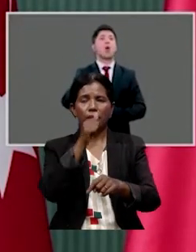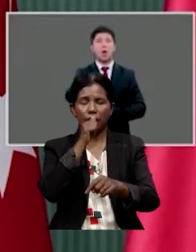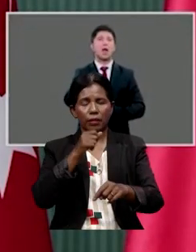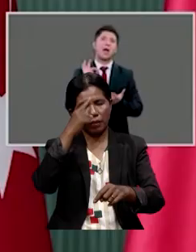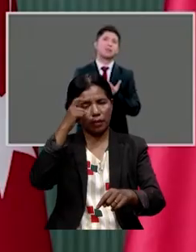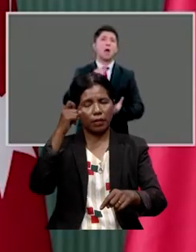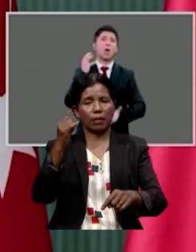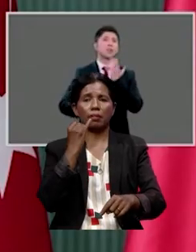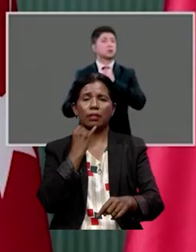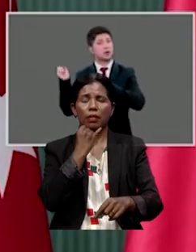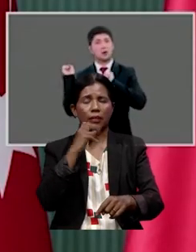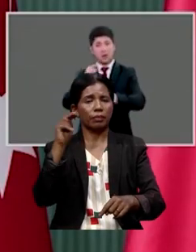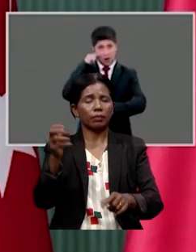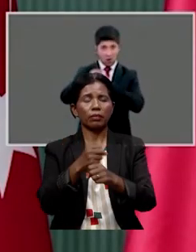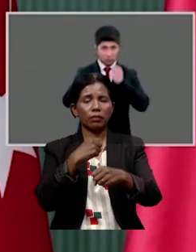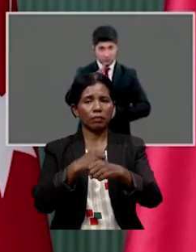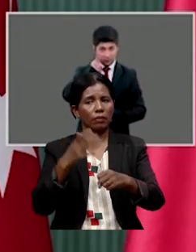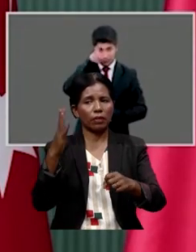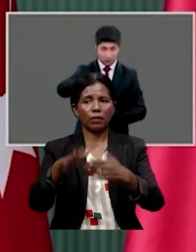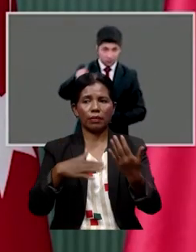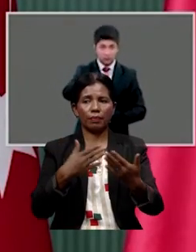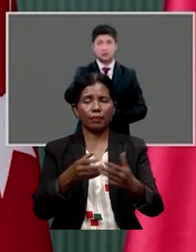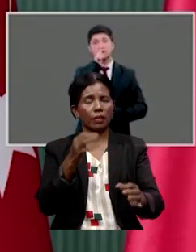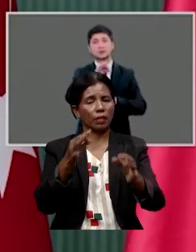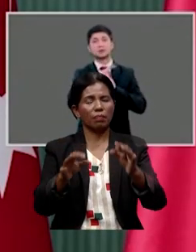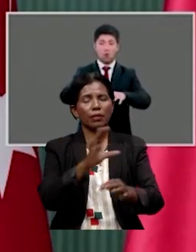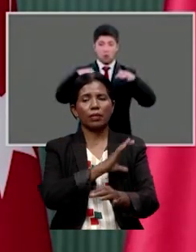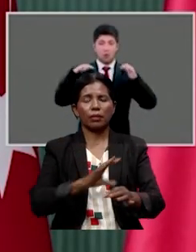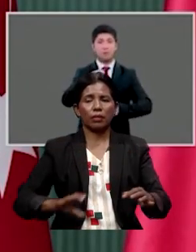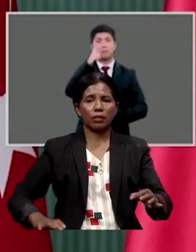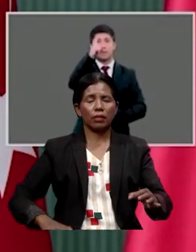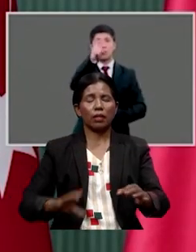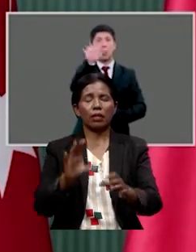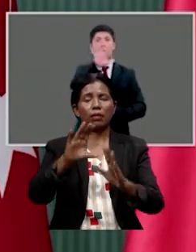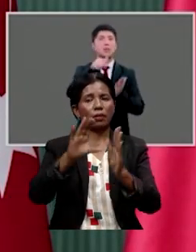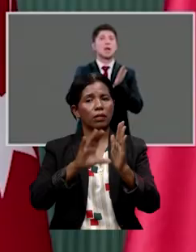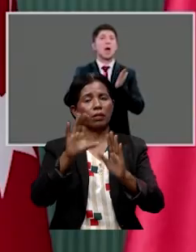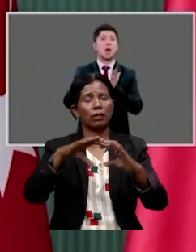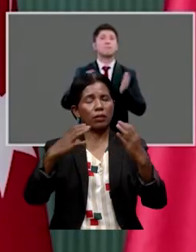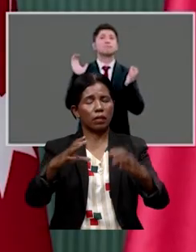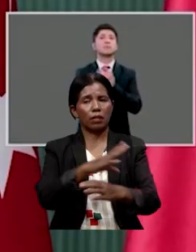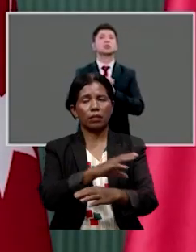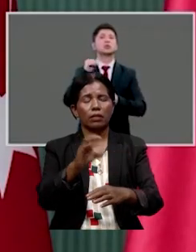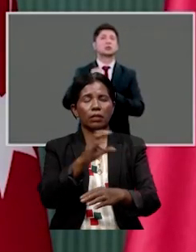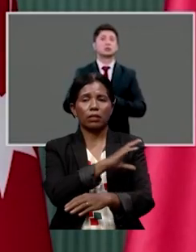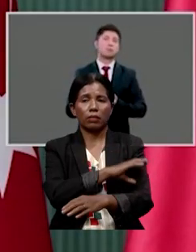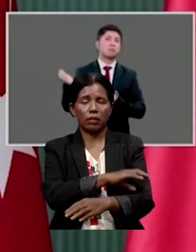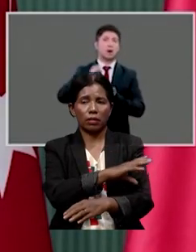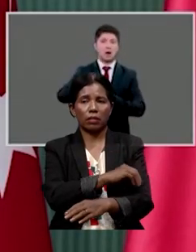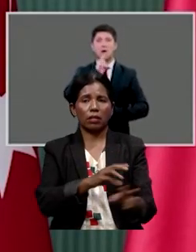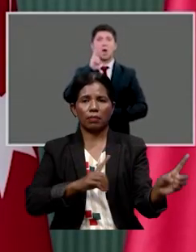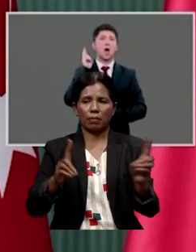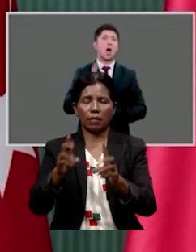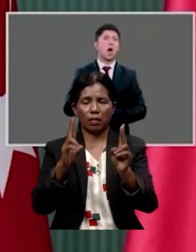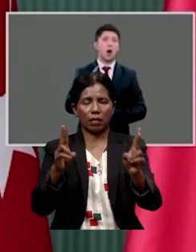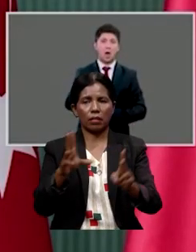bandido Israel nienebe, provoca e região toma. Cari Conselho de Segurança das Nações Unidas, lá tudo vontade necessário. Assembleia Geral tem que implementar a